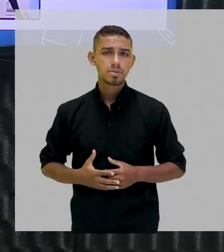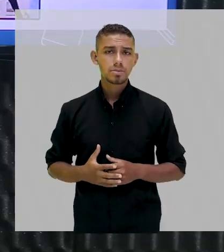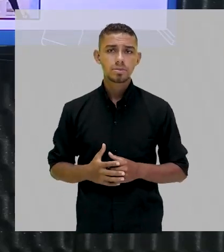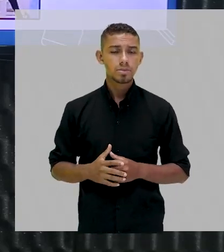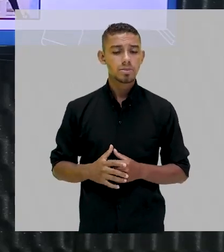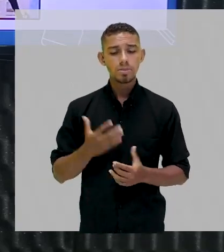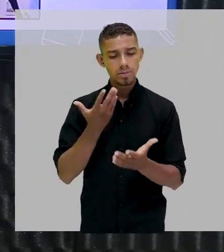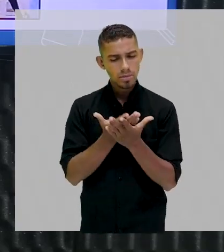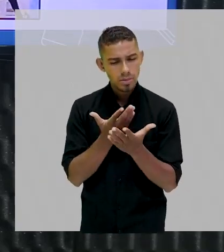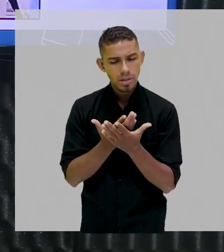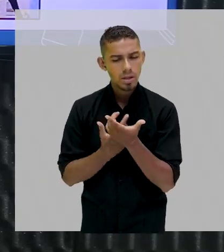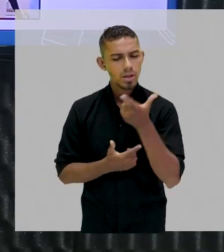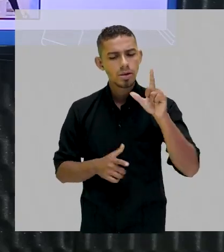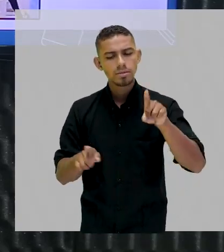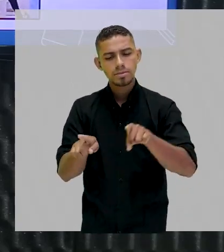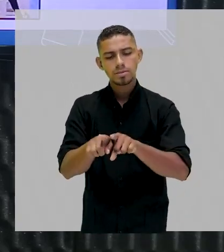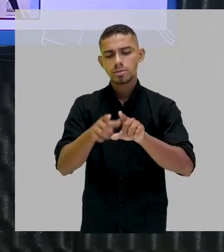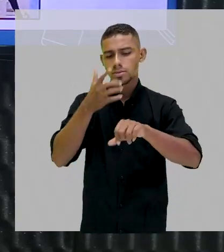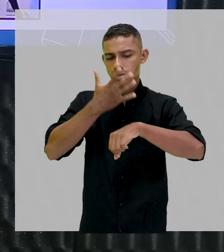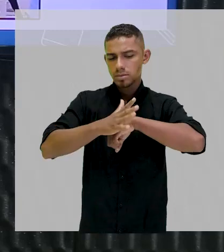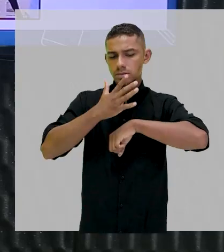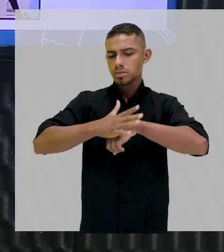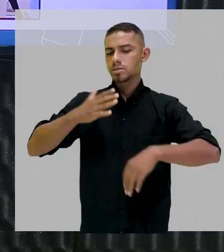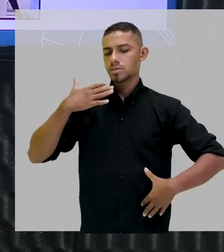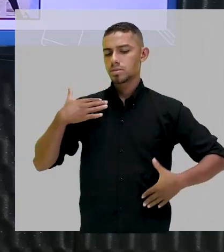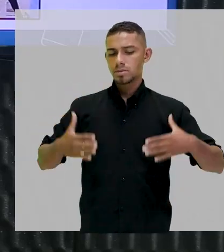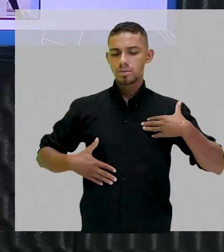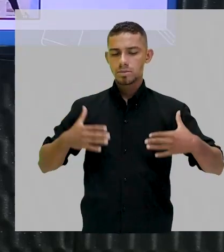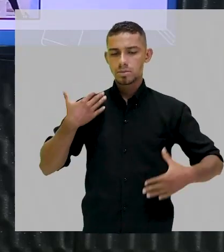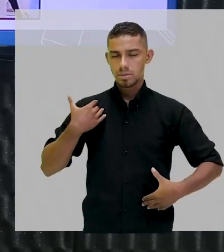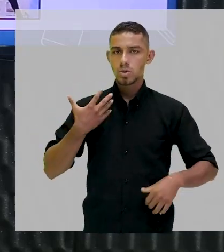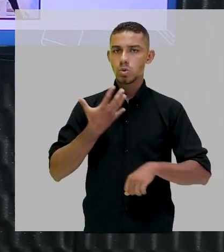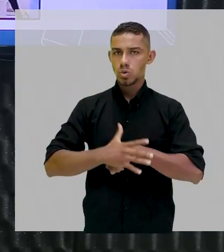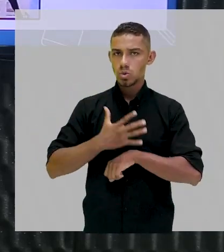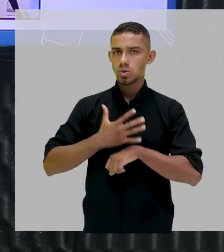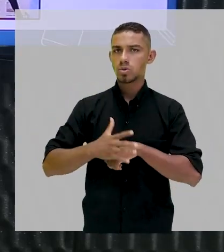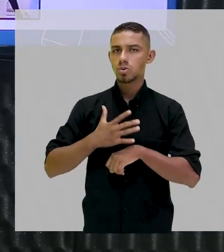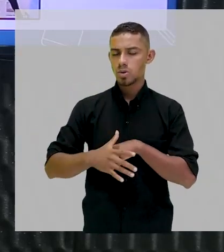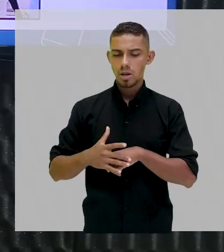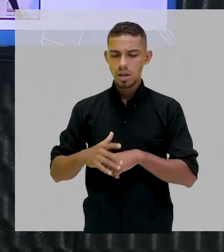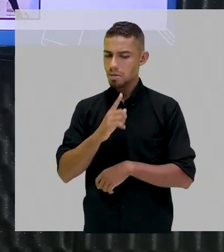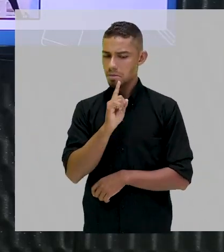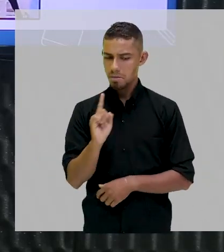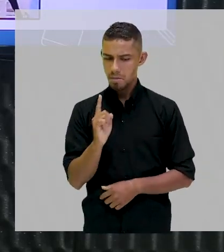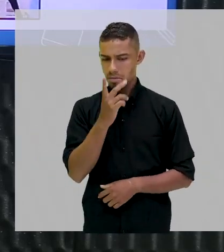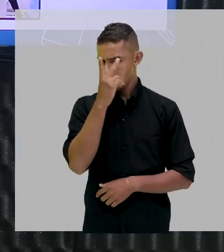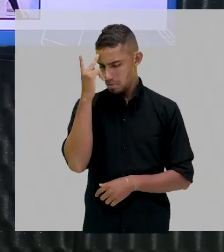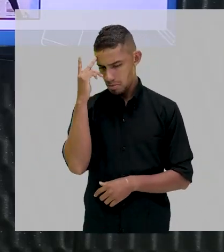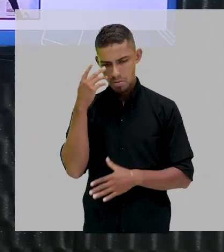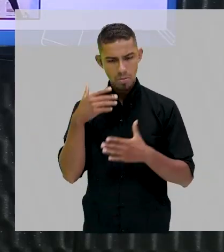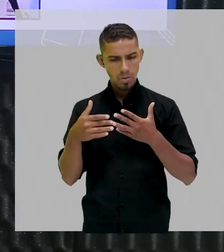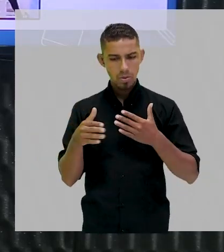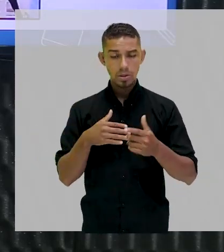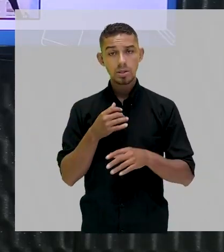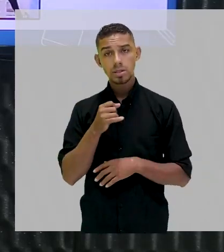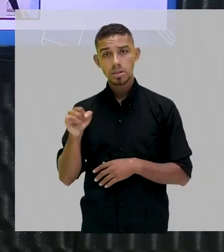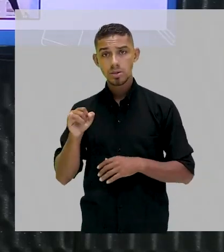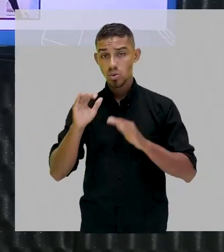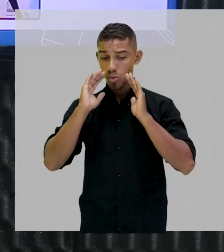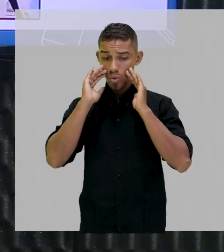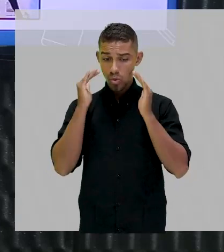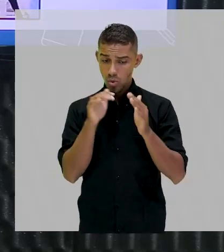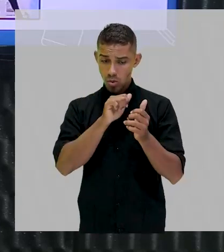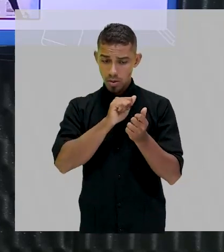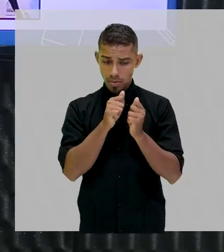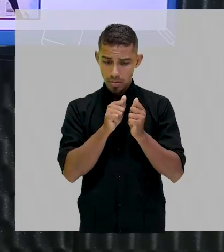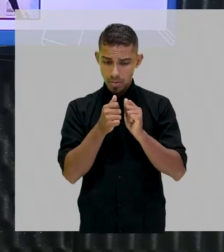outras aulas, as práticas corporais elas podem ser executadas por qualquer indivíduo, desde que ela seja